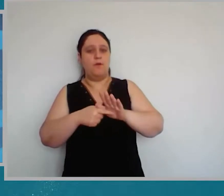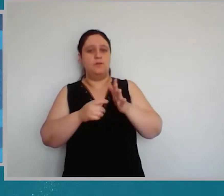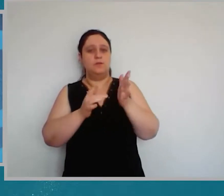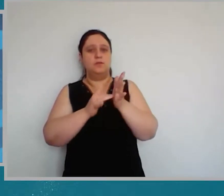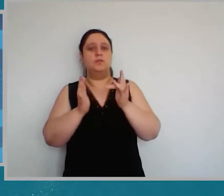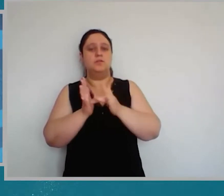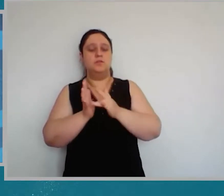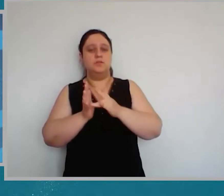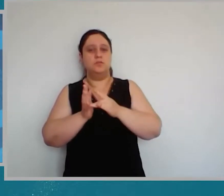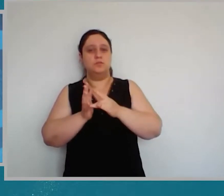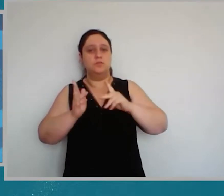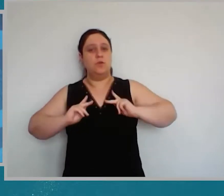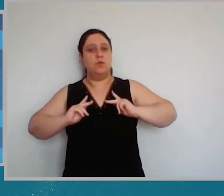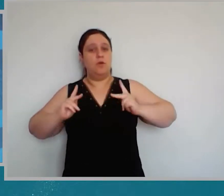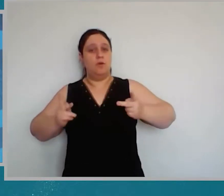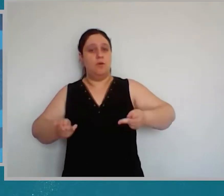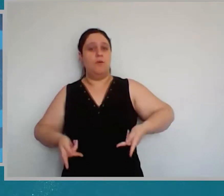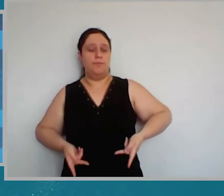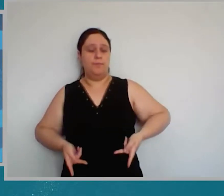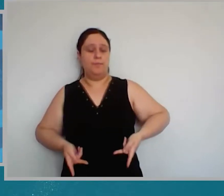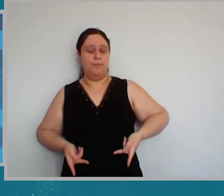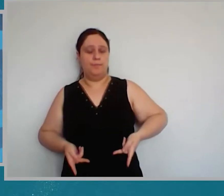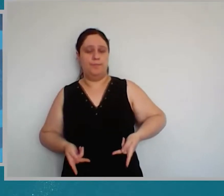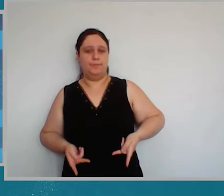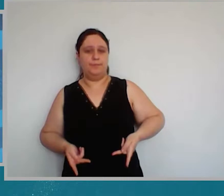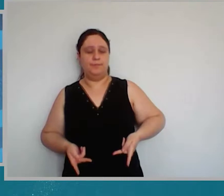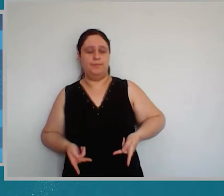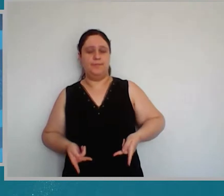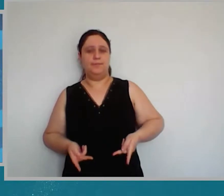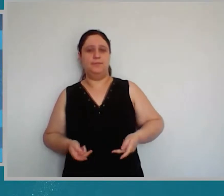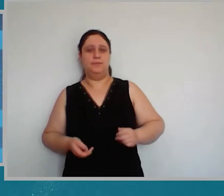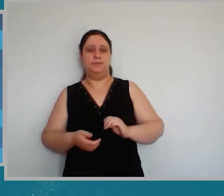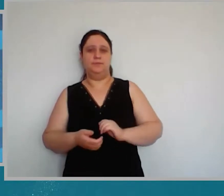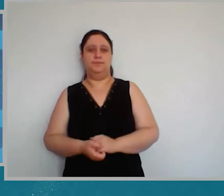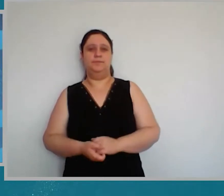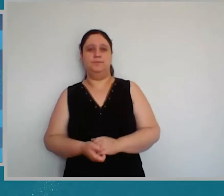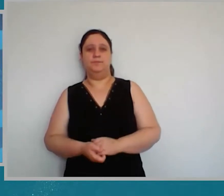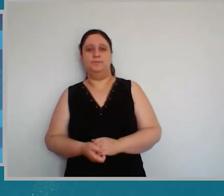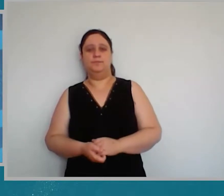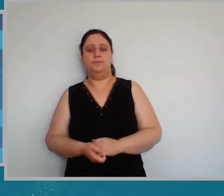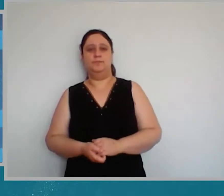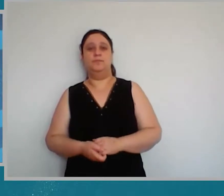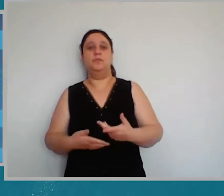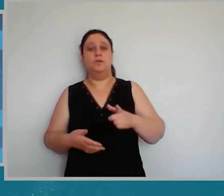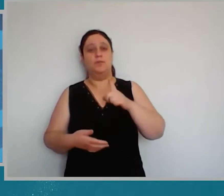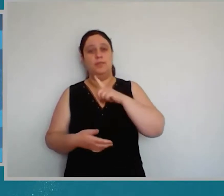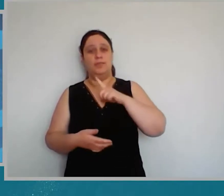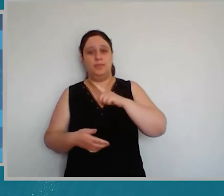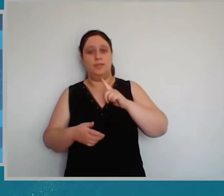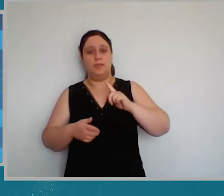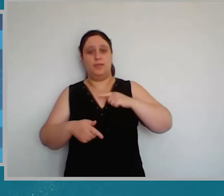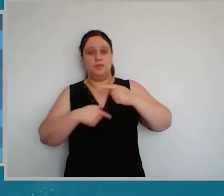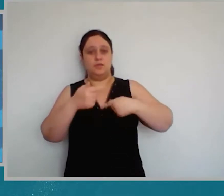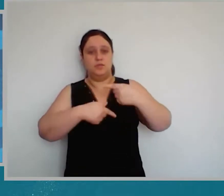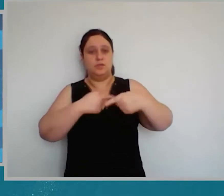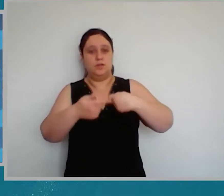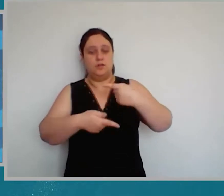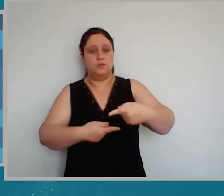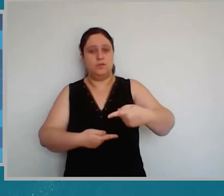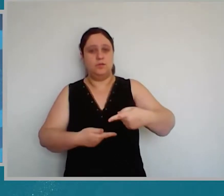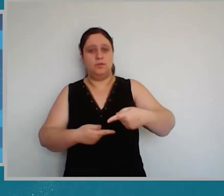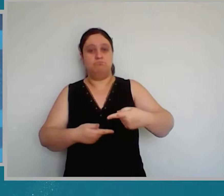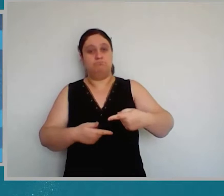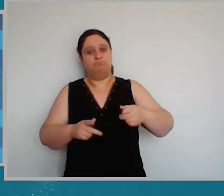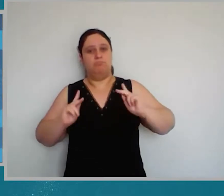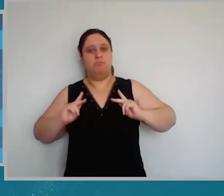homem. E como um homem, ele tinha genealogia de um homem, isto é, como um homem, a